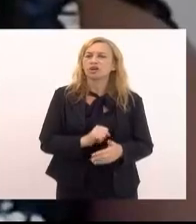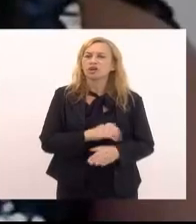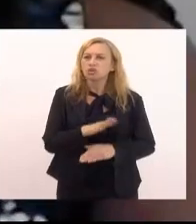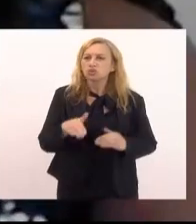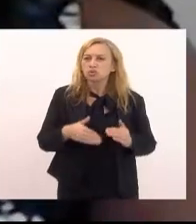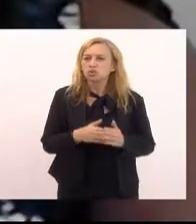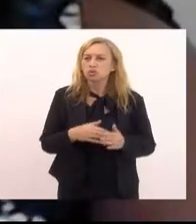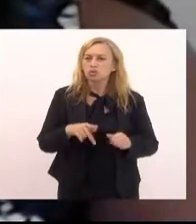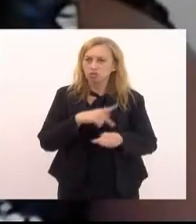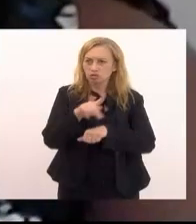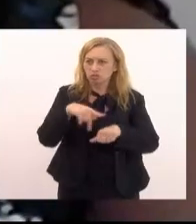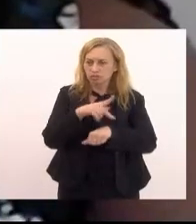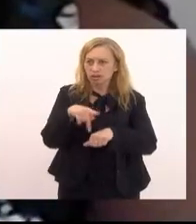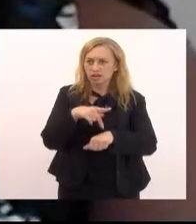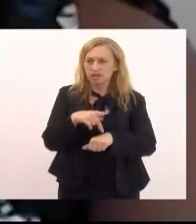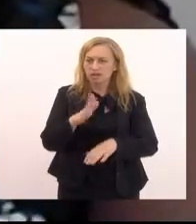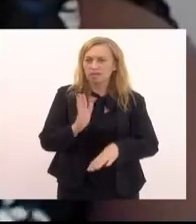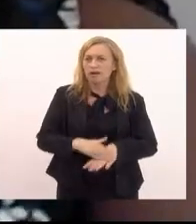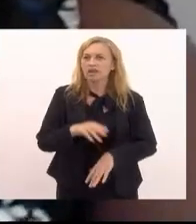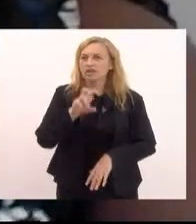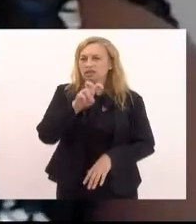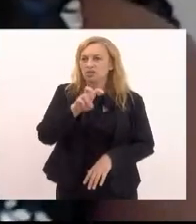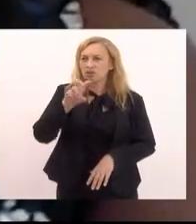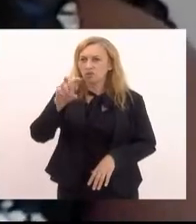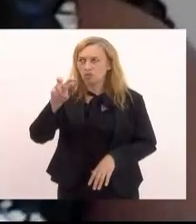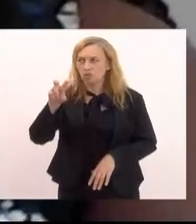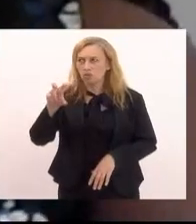um país que tem mais de 50%,